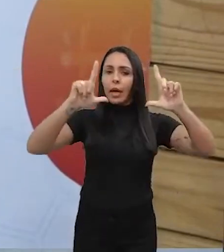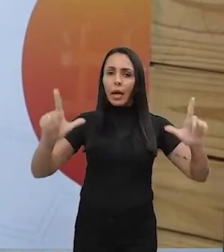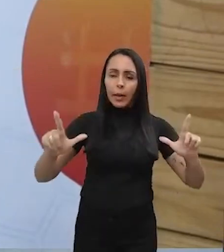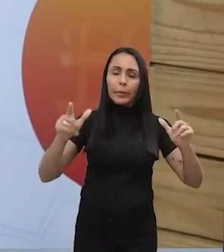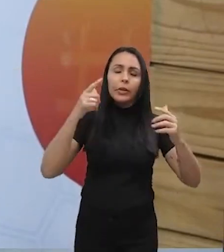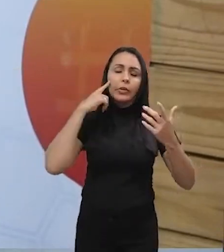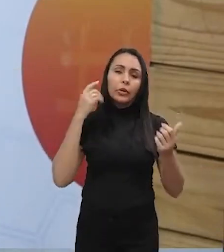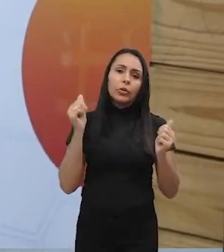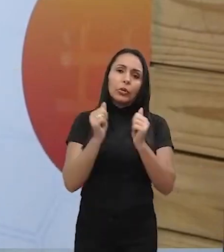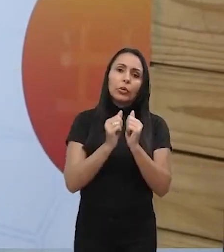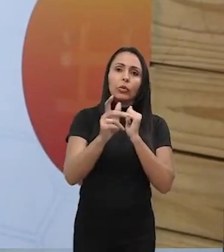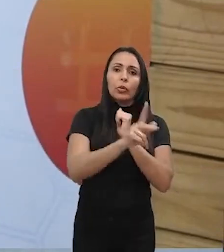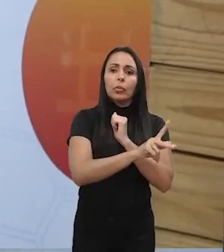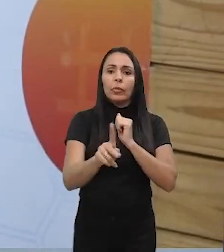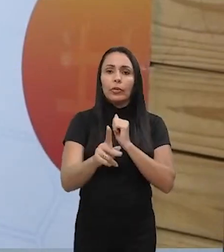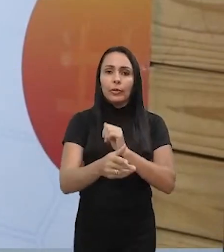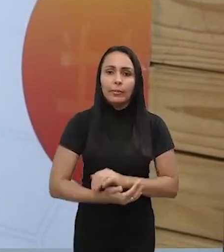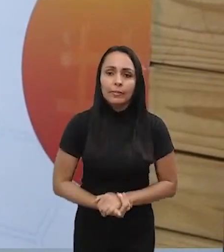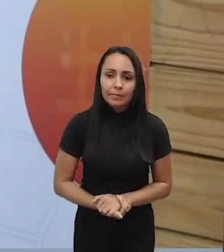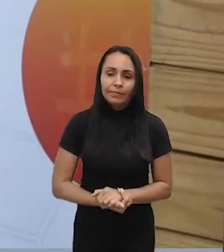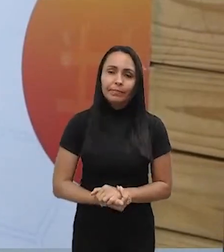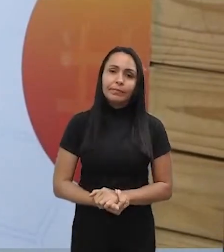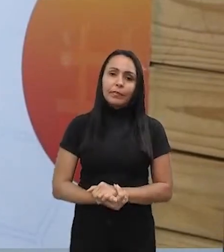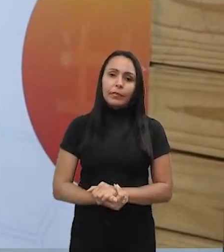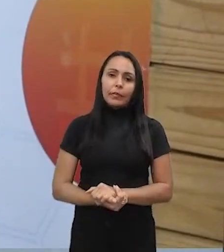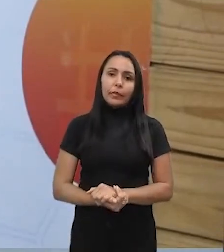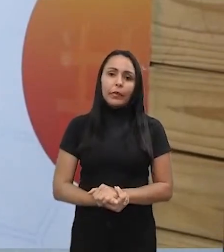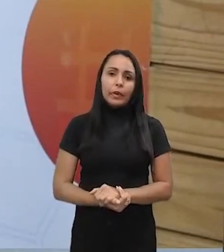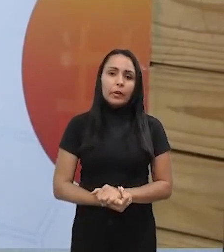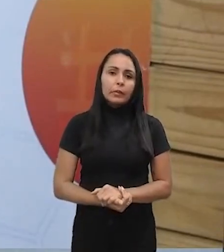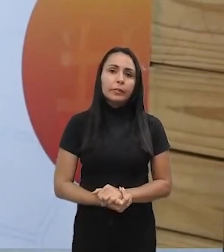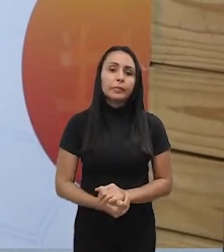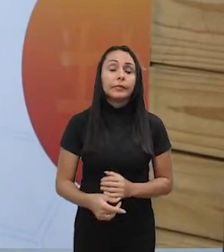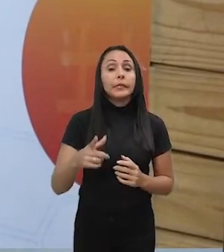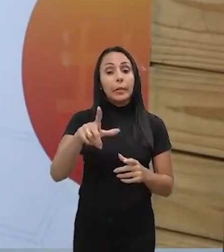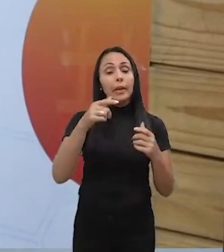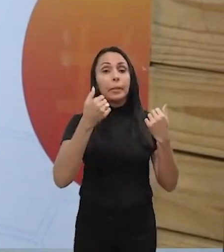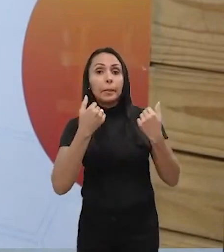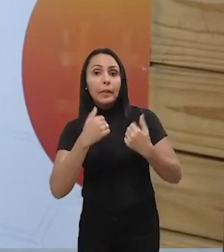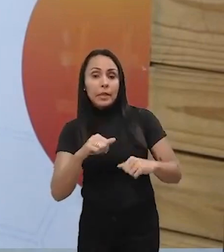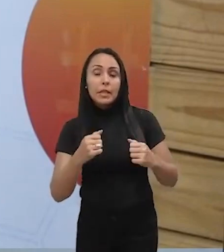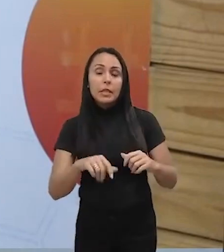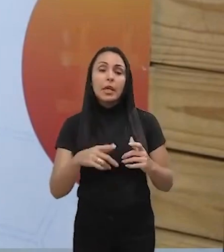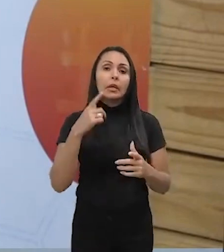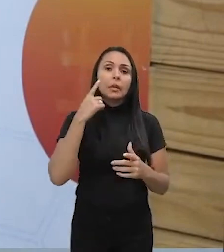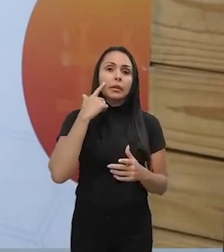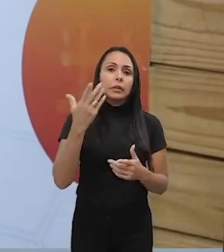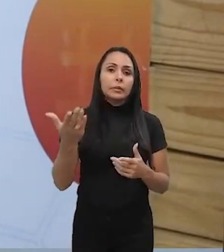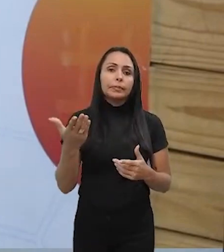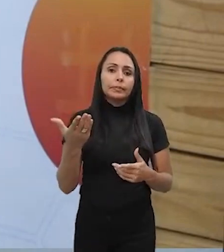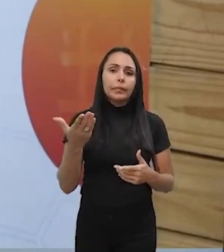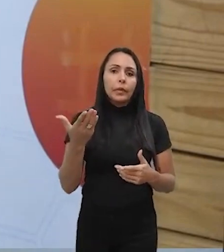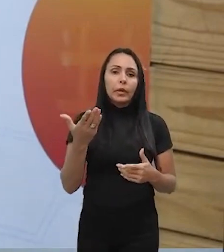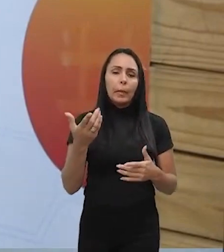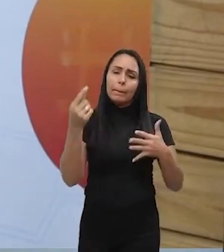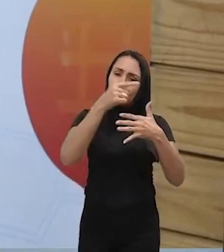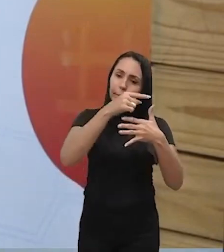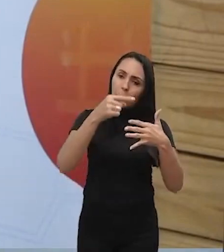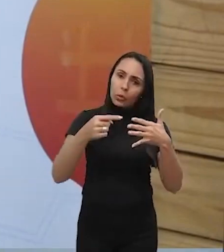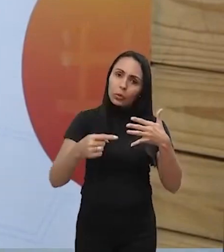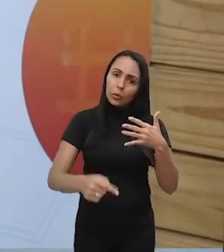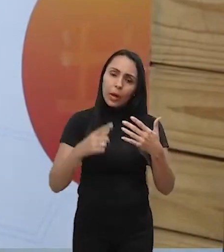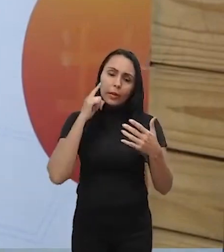juntamente com o professor Augusto. A outra questão que a gente precisa assim, só pontuar,